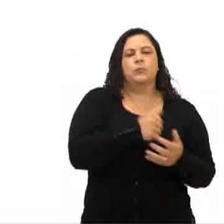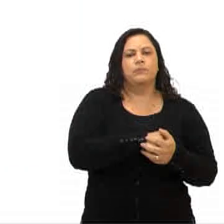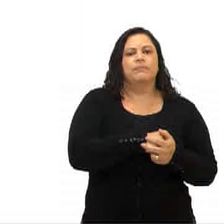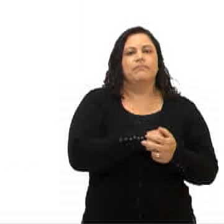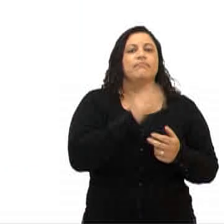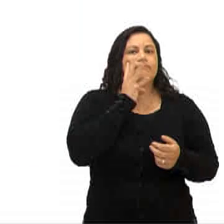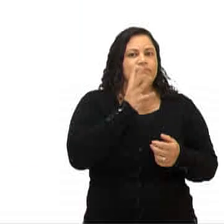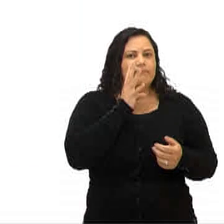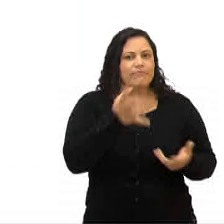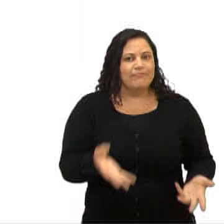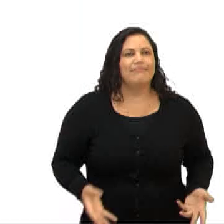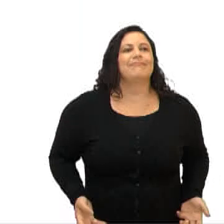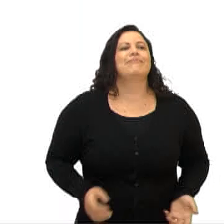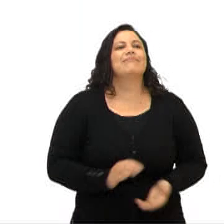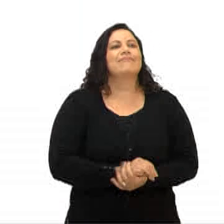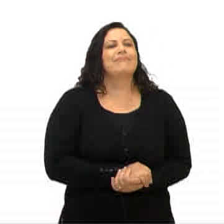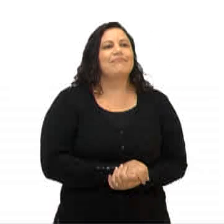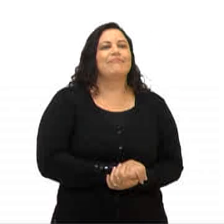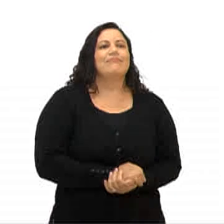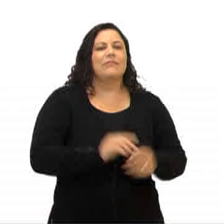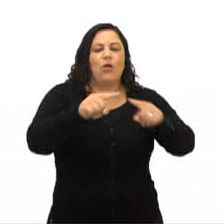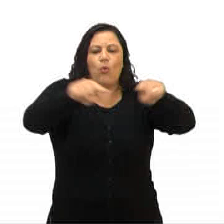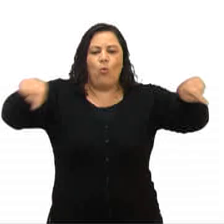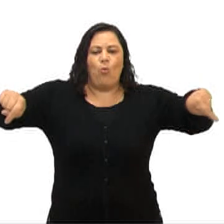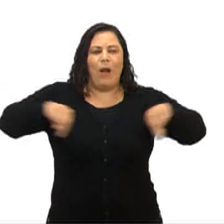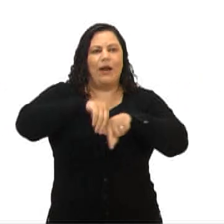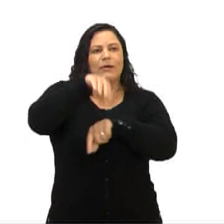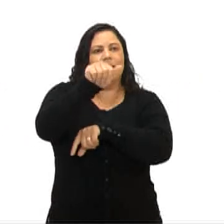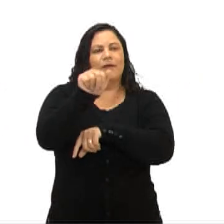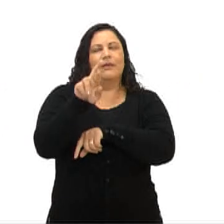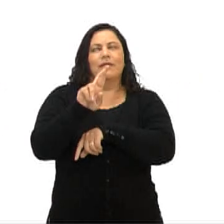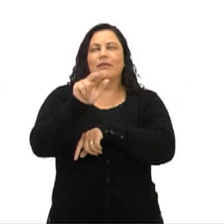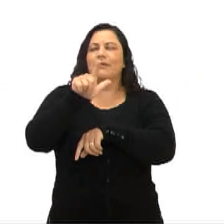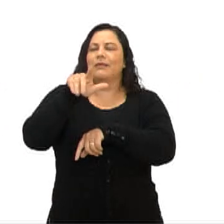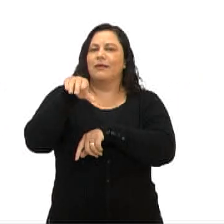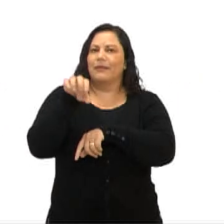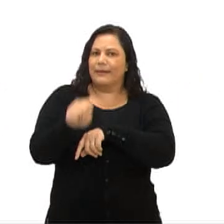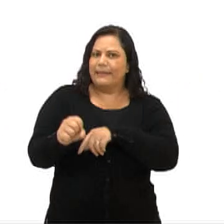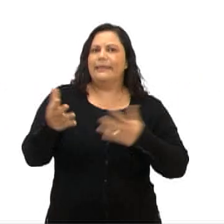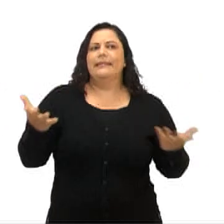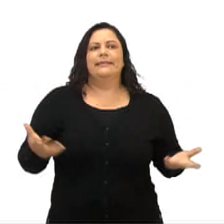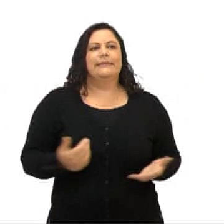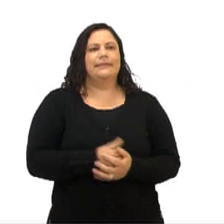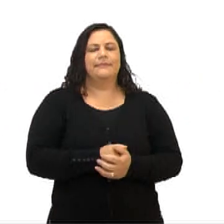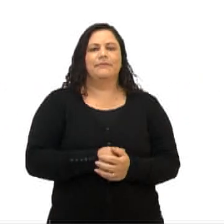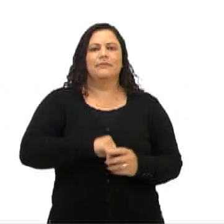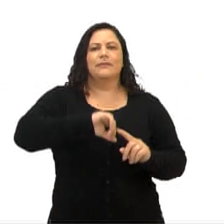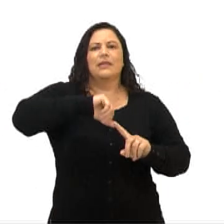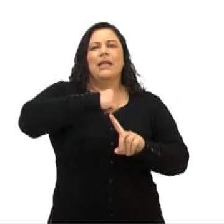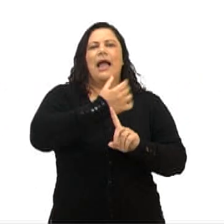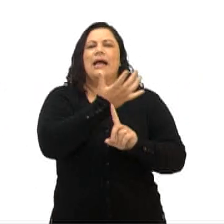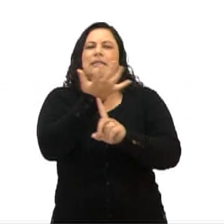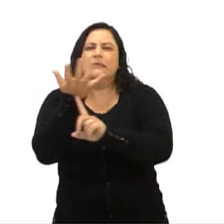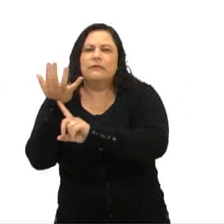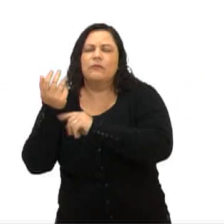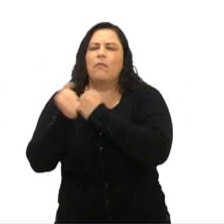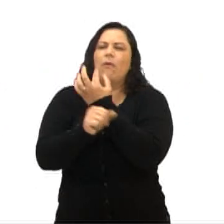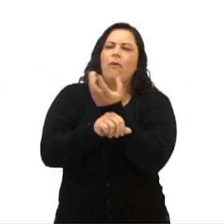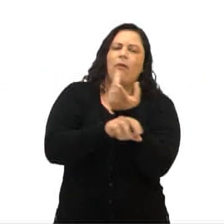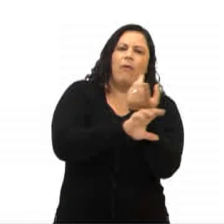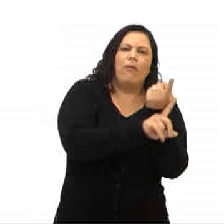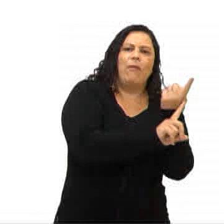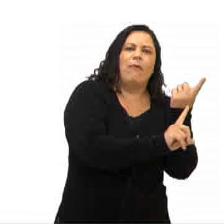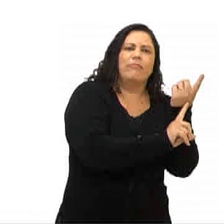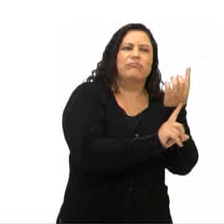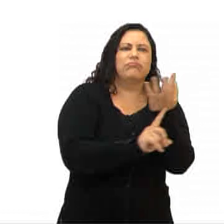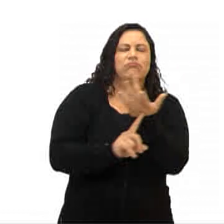O quarto em Arles, também ficou bem bacana. Os girassóis, os famosos girassóis de Van Gogh, um deles aí,